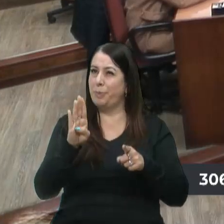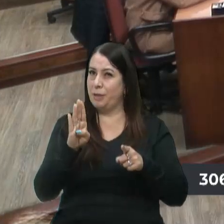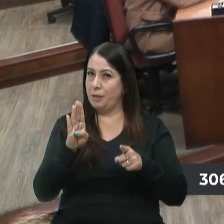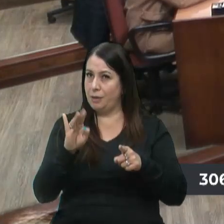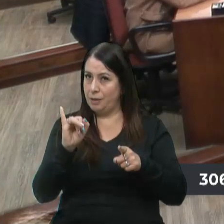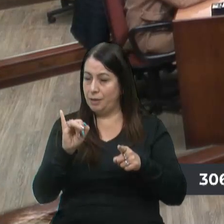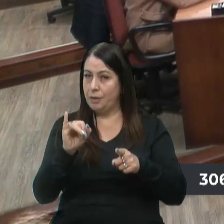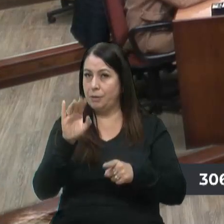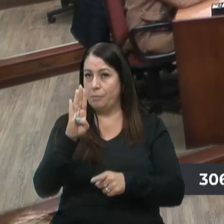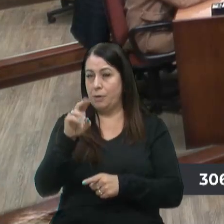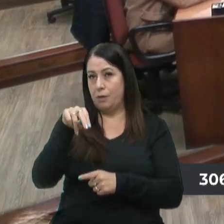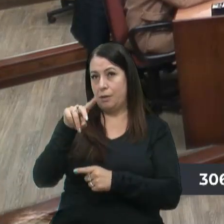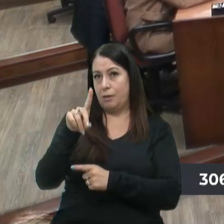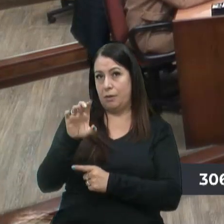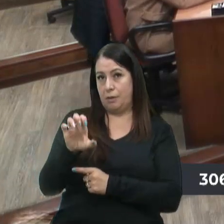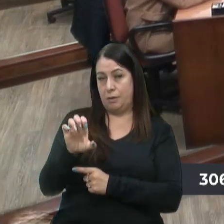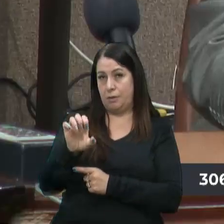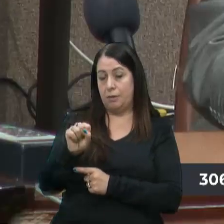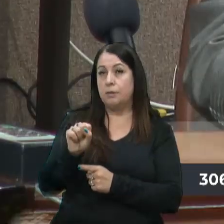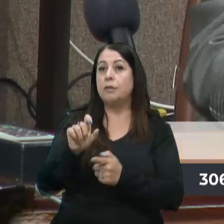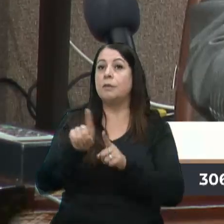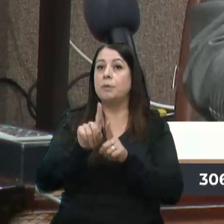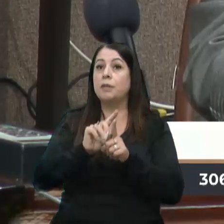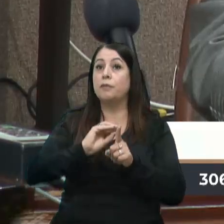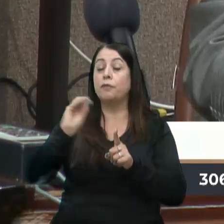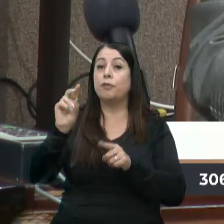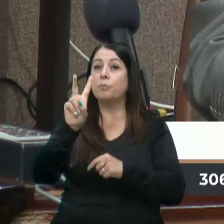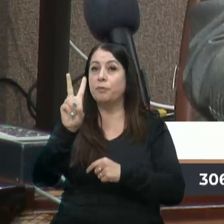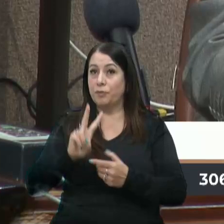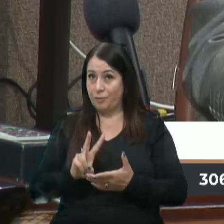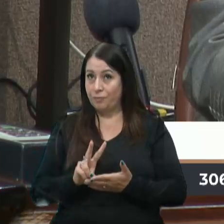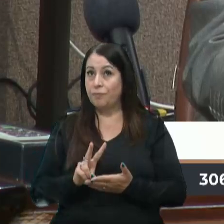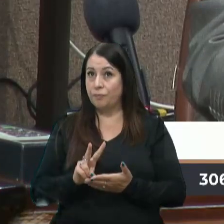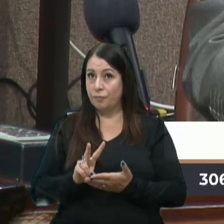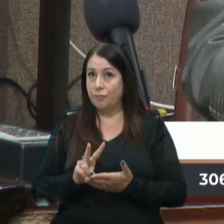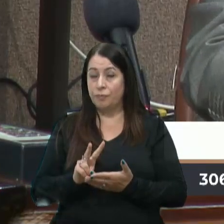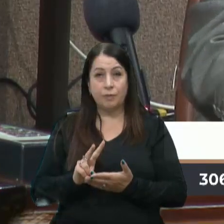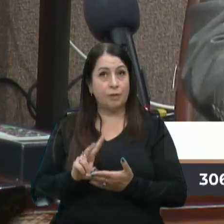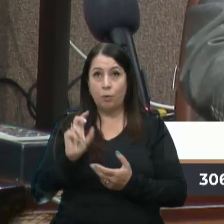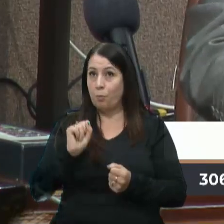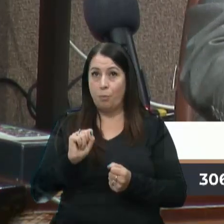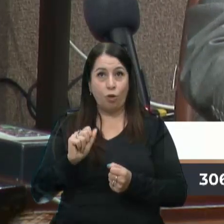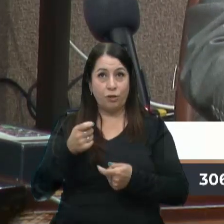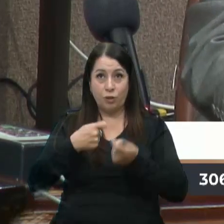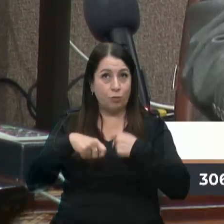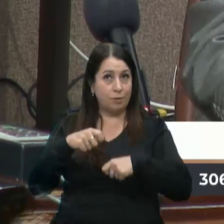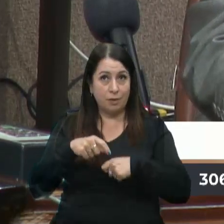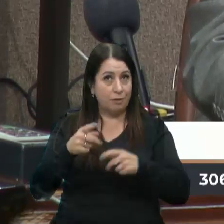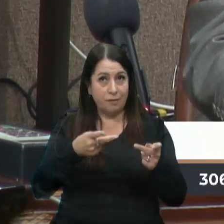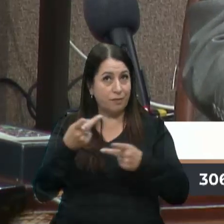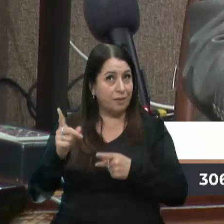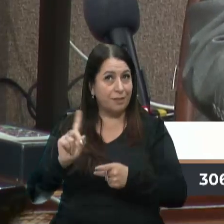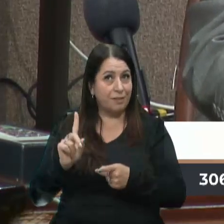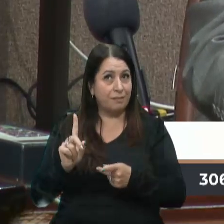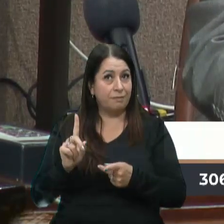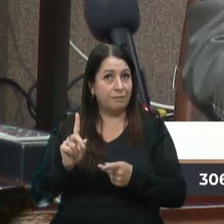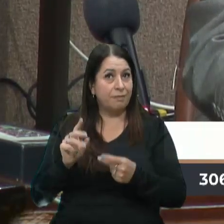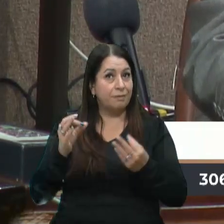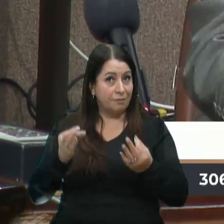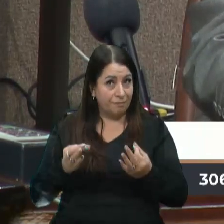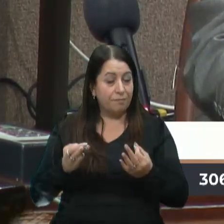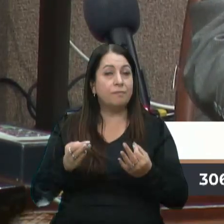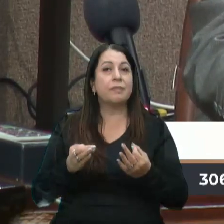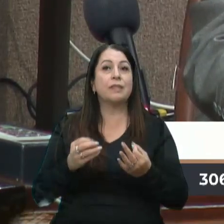do BNDES que foi para Venezuela não pode ser negociado nessa visita aí certo